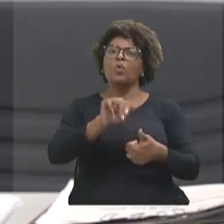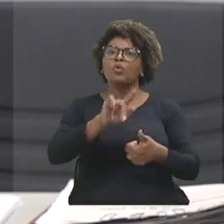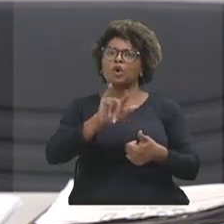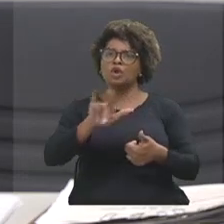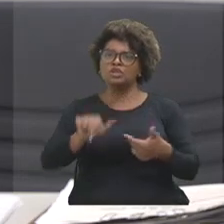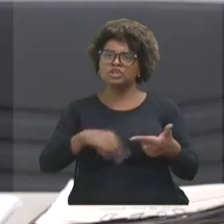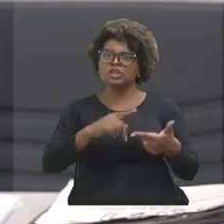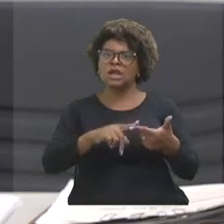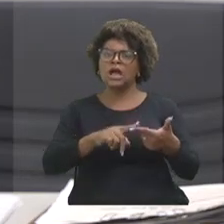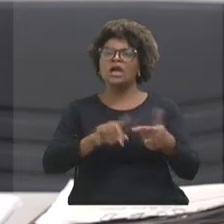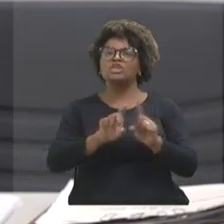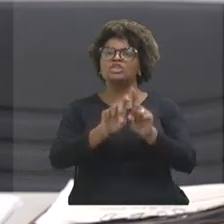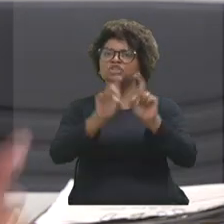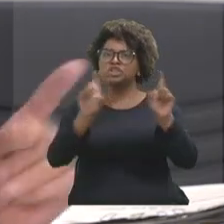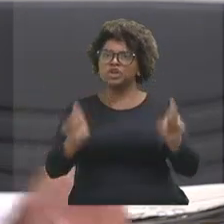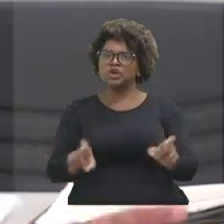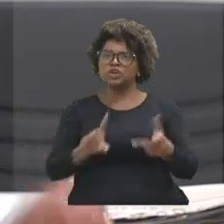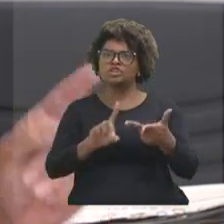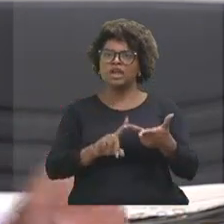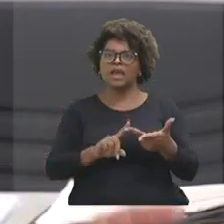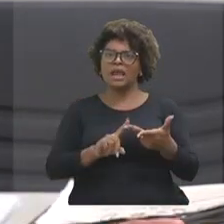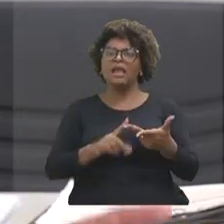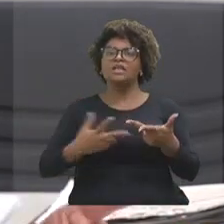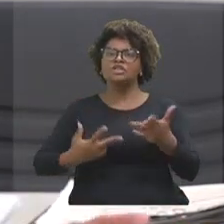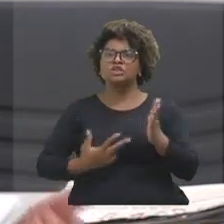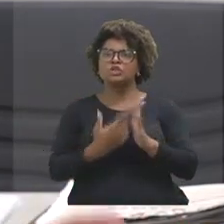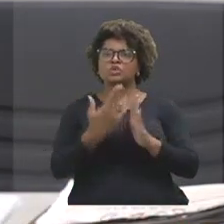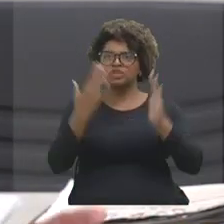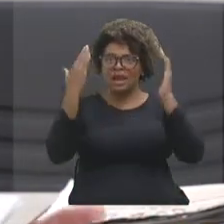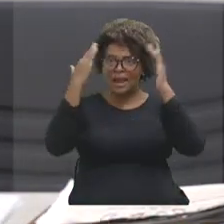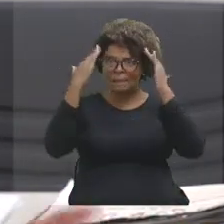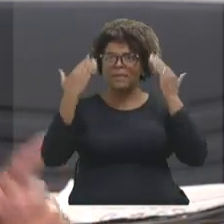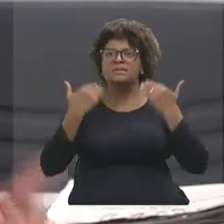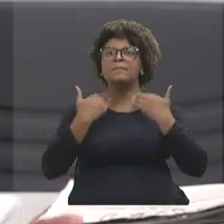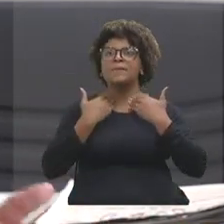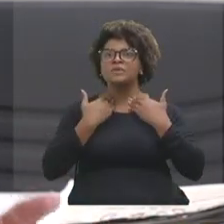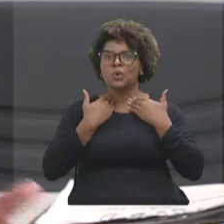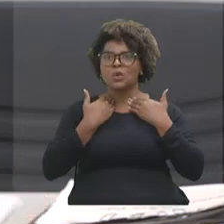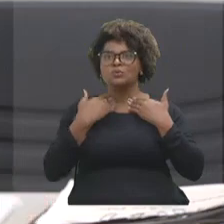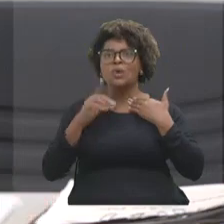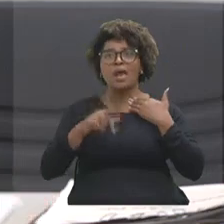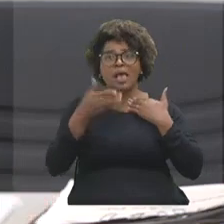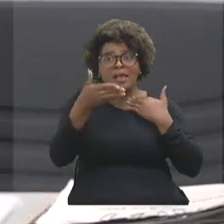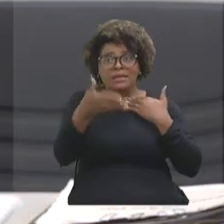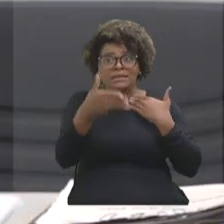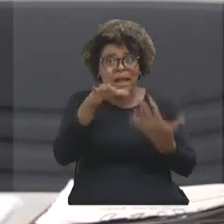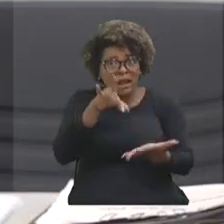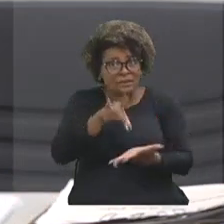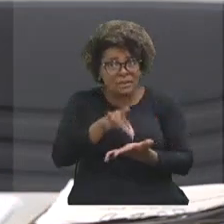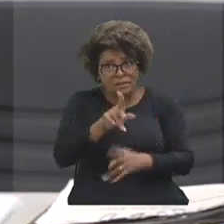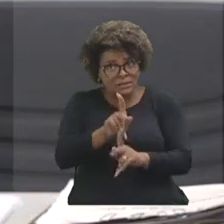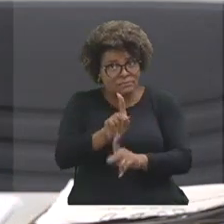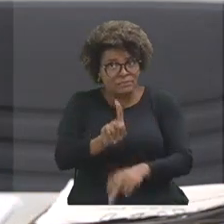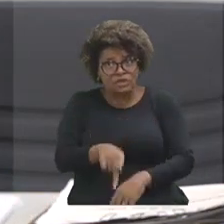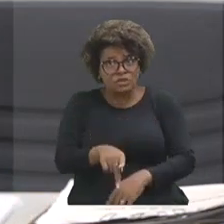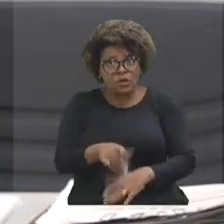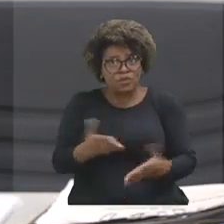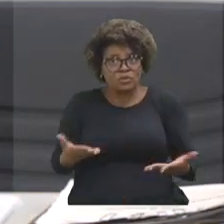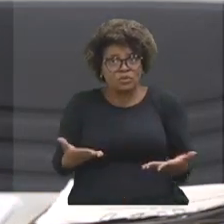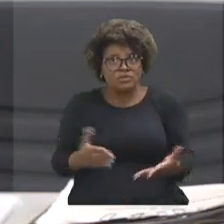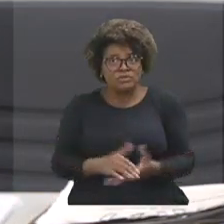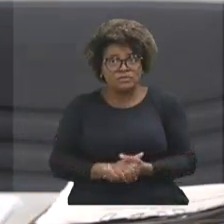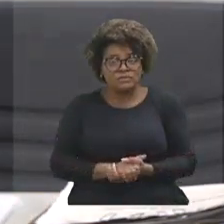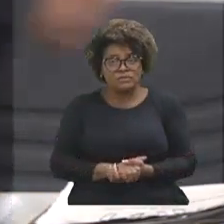isso acontece na cirurgia de cabeça e pescoço então é esse o verdadeiro drama que os pacientes estão enfrentando hoje então nós precisamos